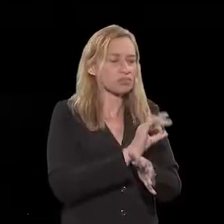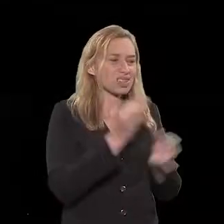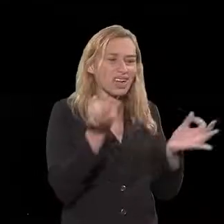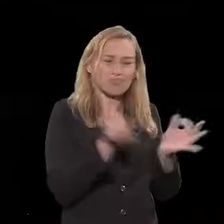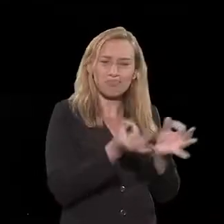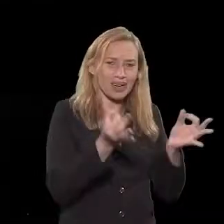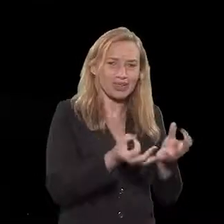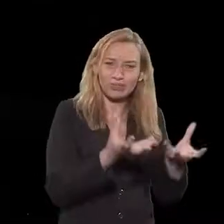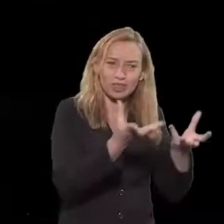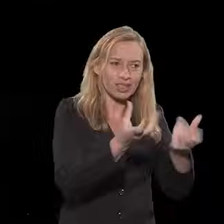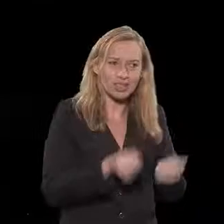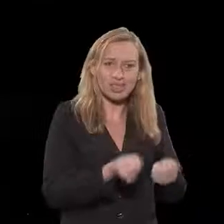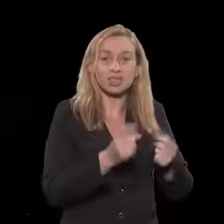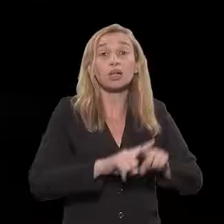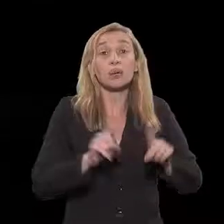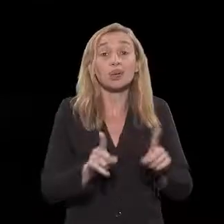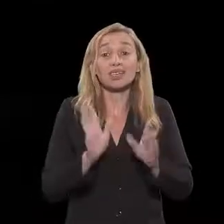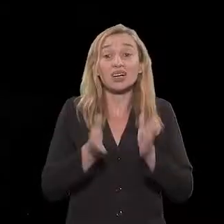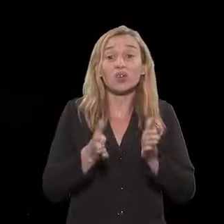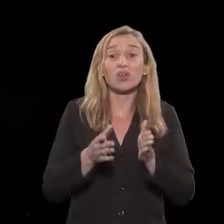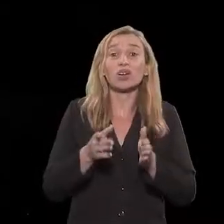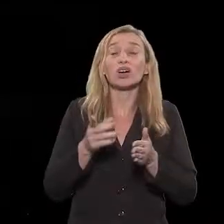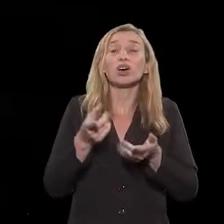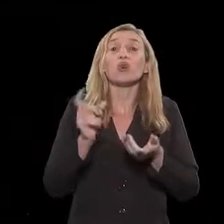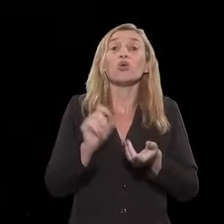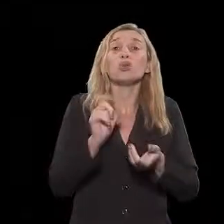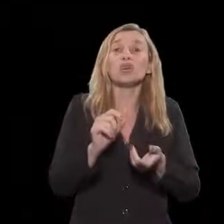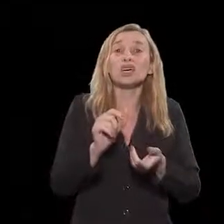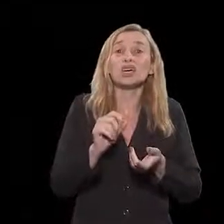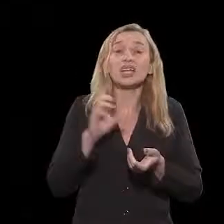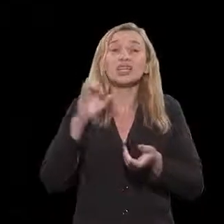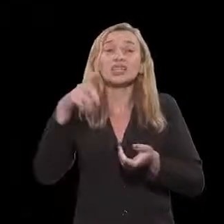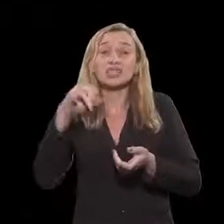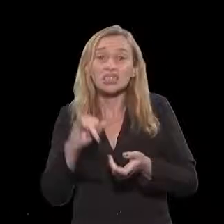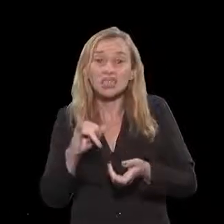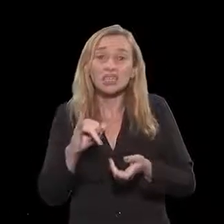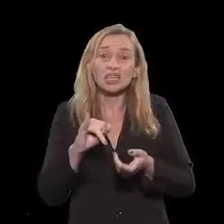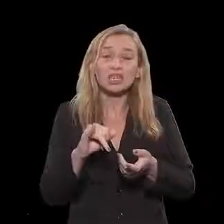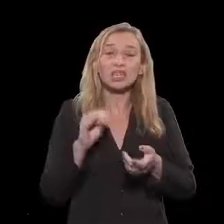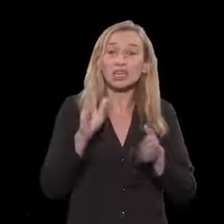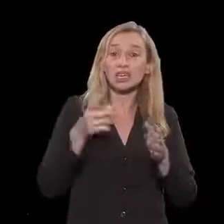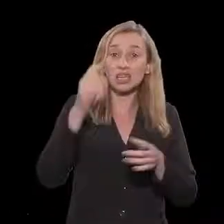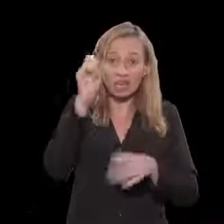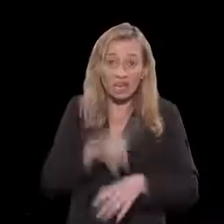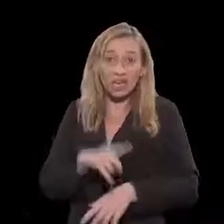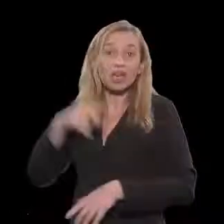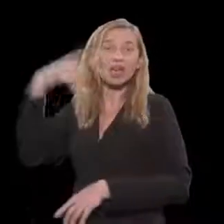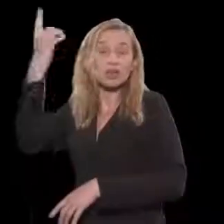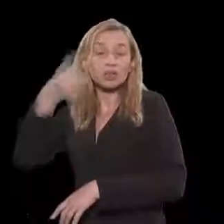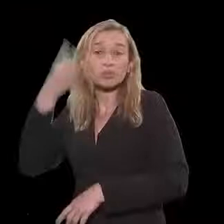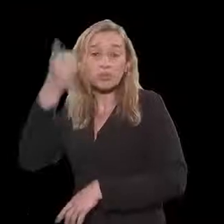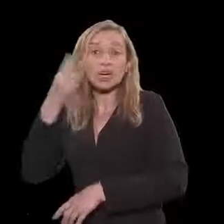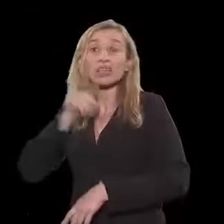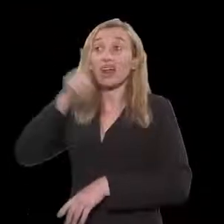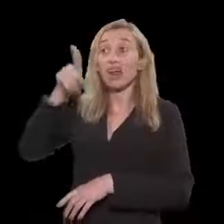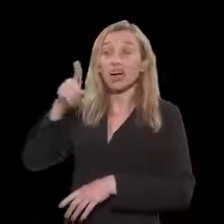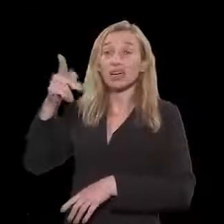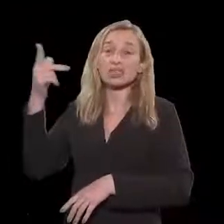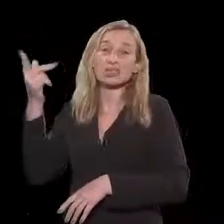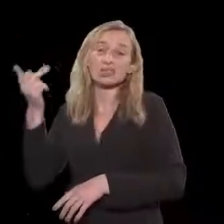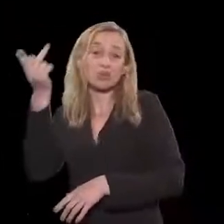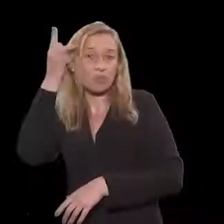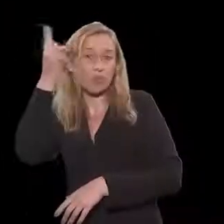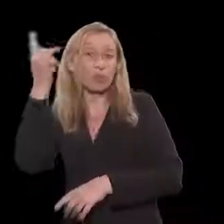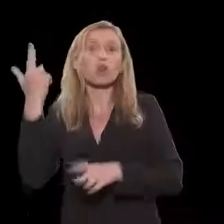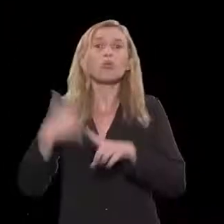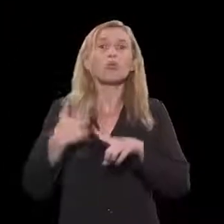Tá aceitação total. Agora, por que a Leci Brandão se faz enquanto uma pessoa político-partidária em São Paulo? Sim. Por que o Rio